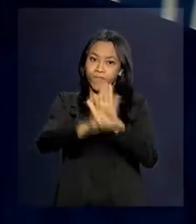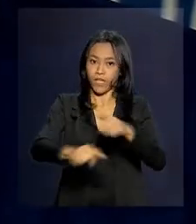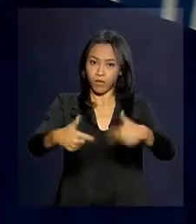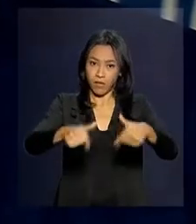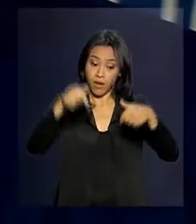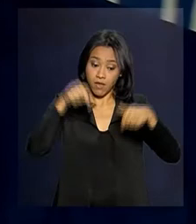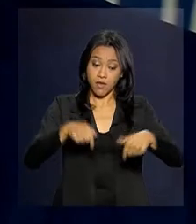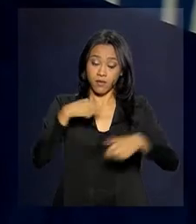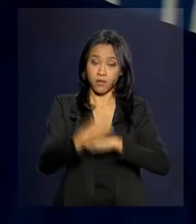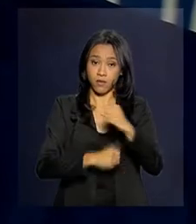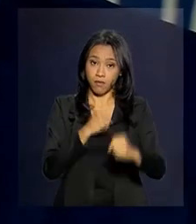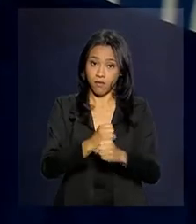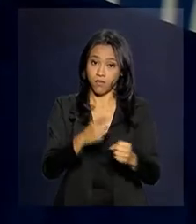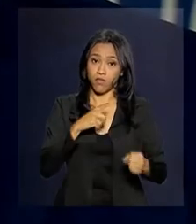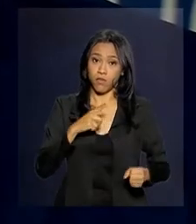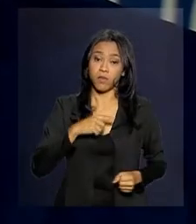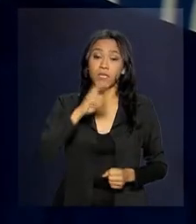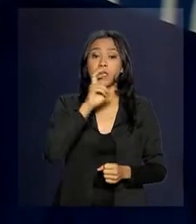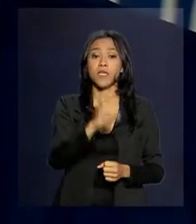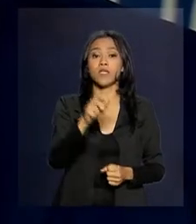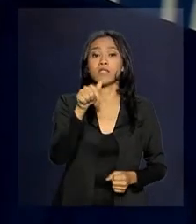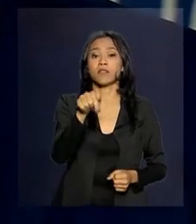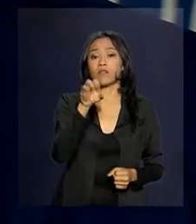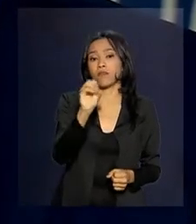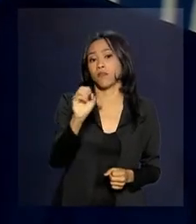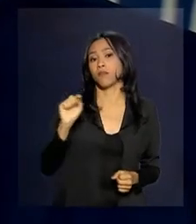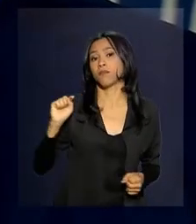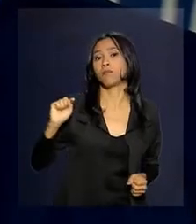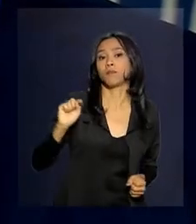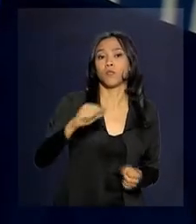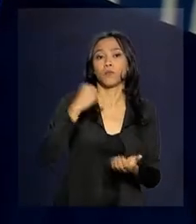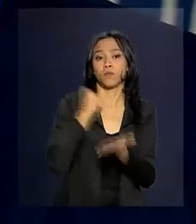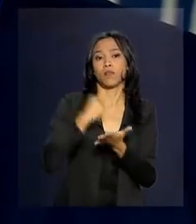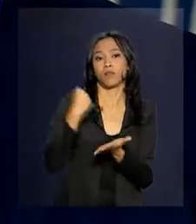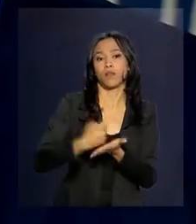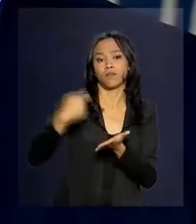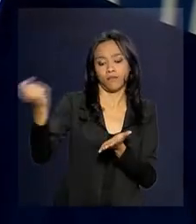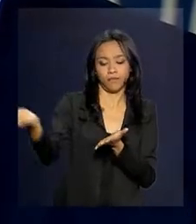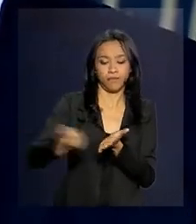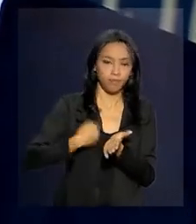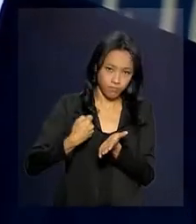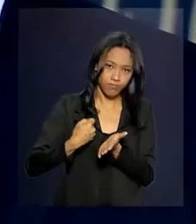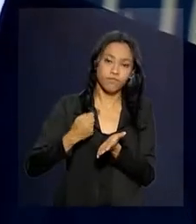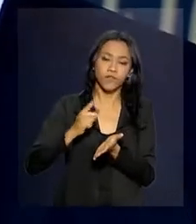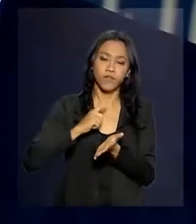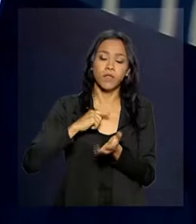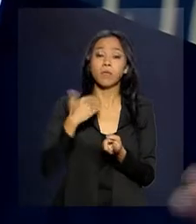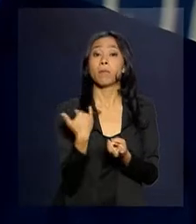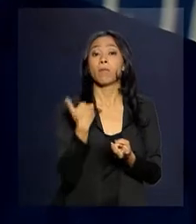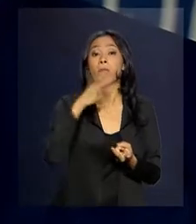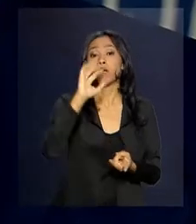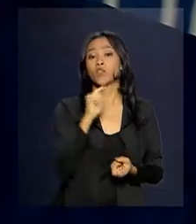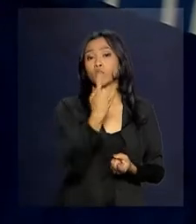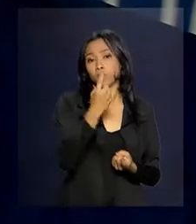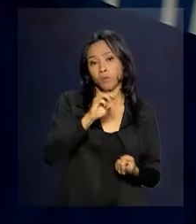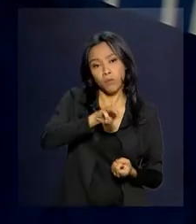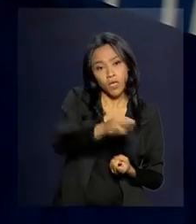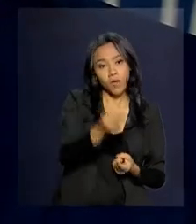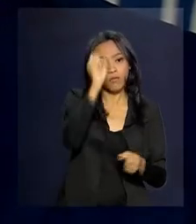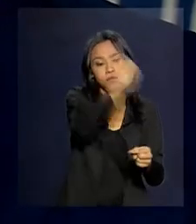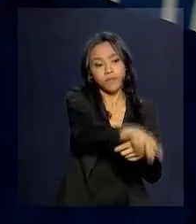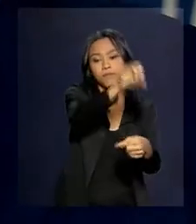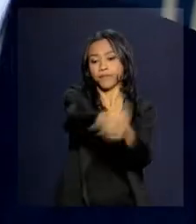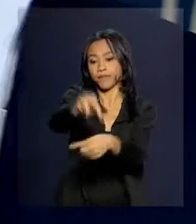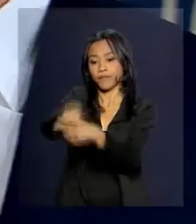tiramos cerca de 570 mil carteiras assinadas de fora parte mais de um milhão e meio de postos de